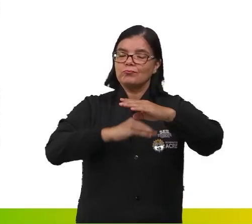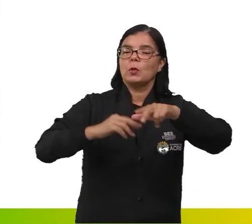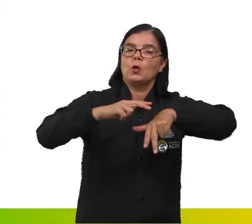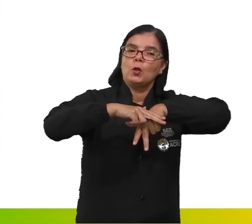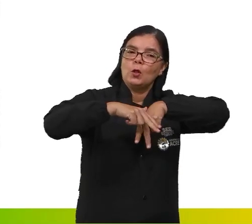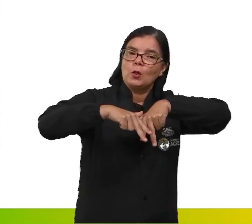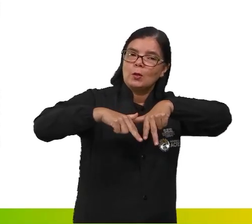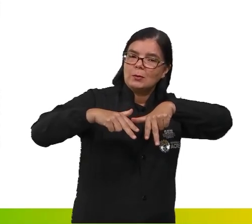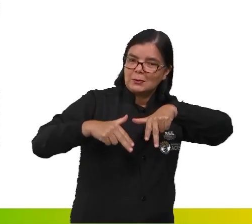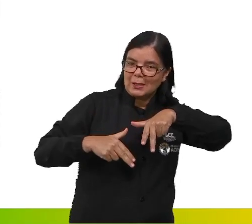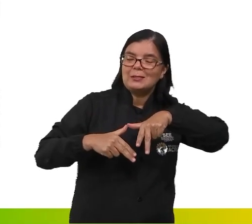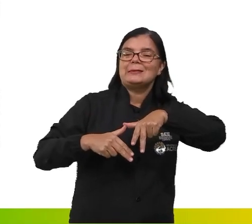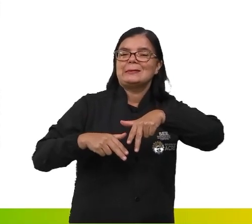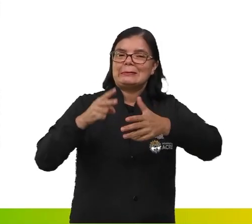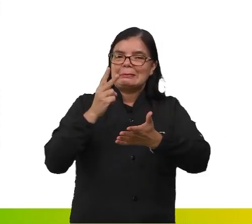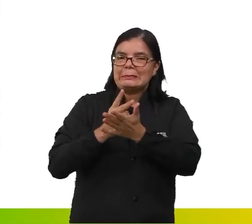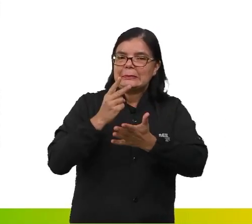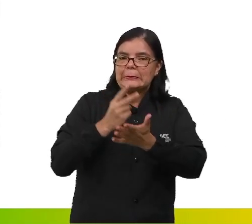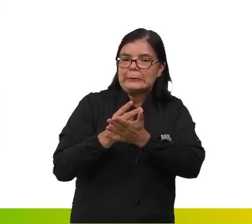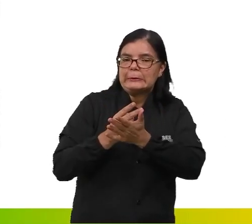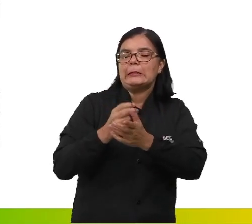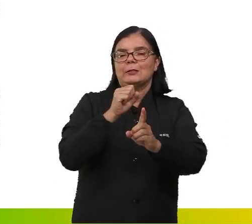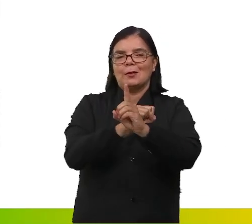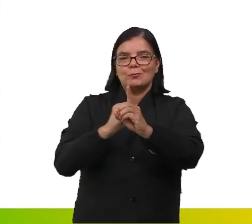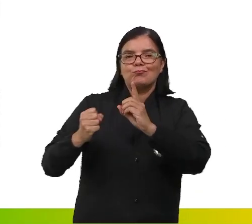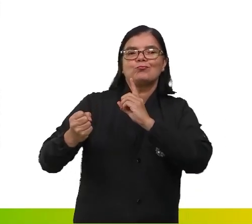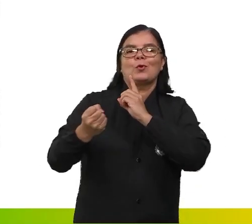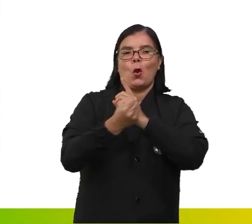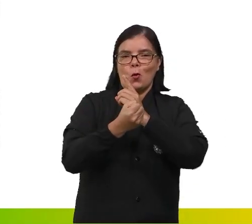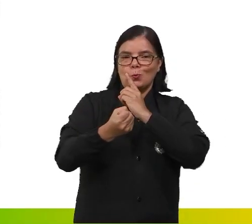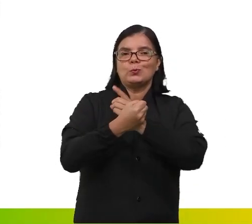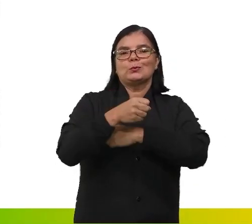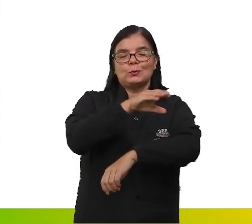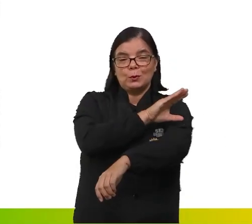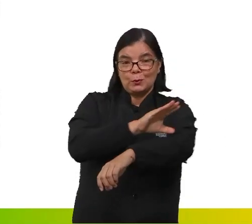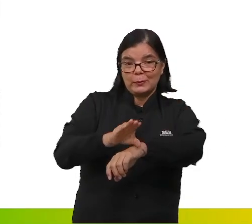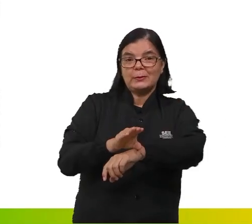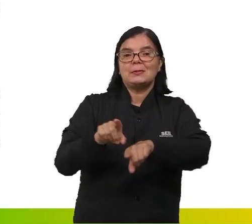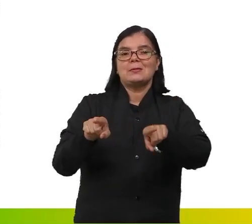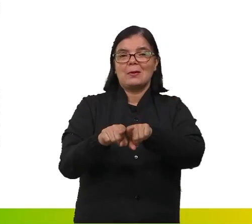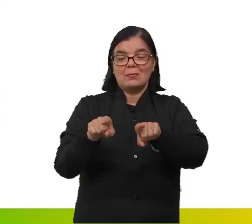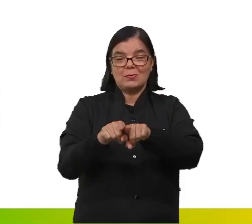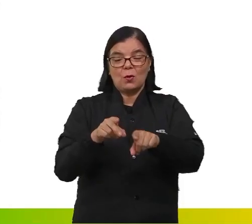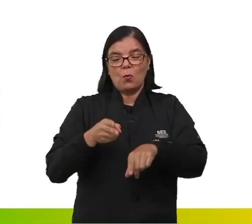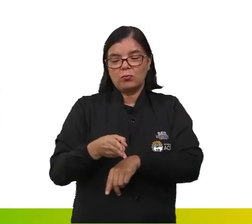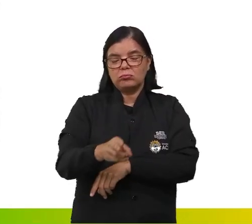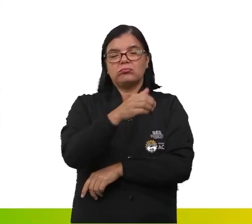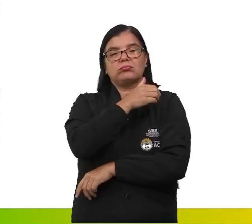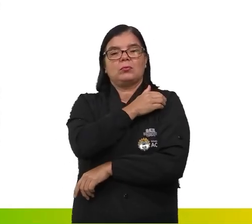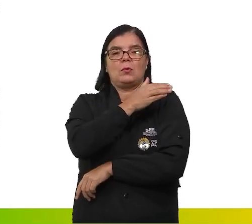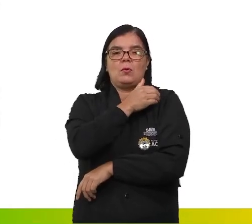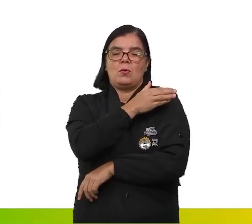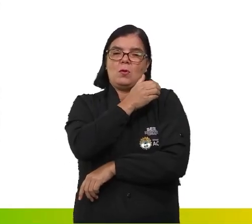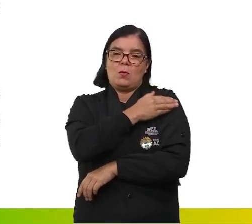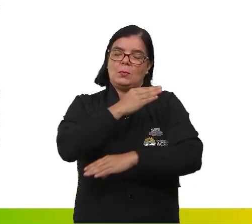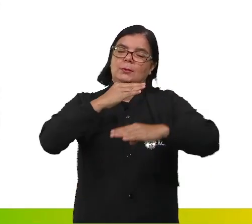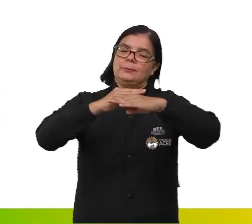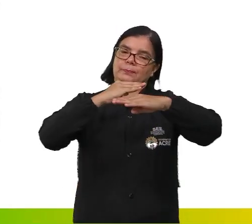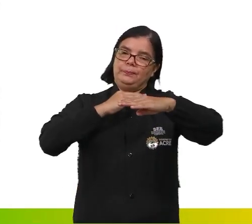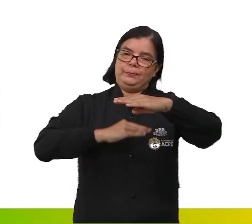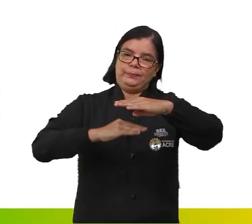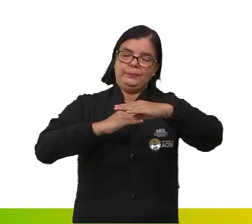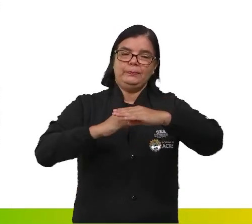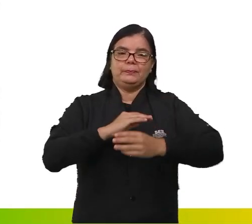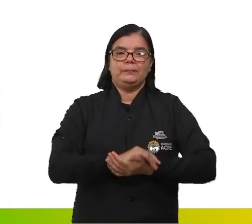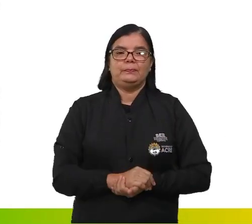de gênero são enraizadas em estruturas sociais e culturais que perpetuam padrões de